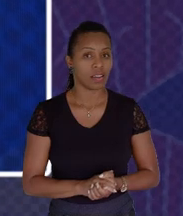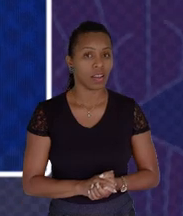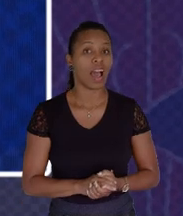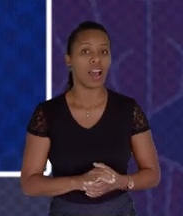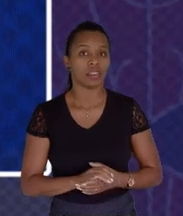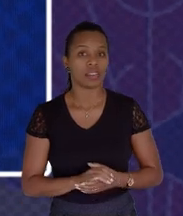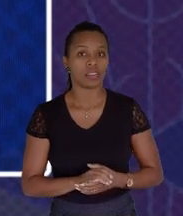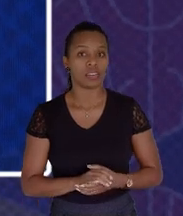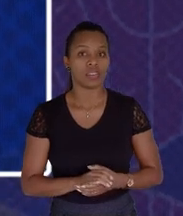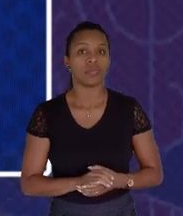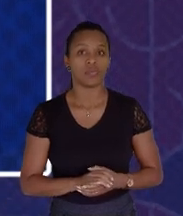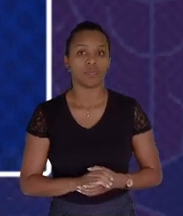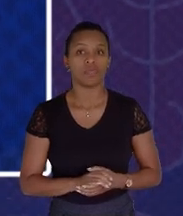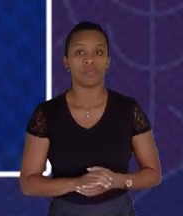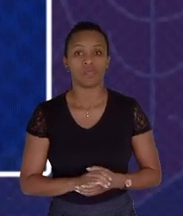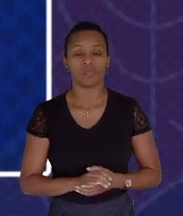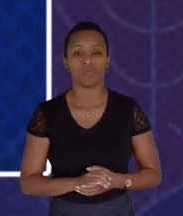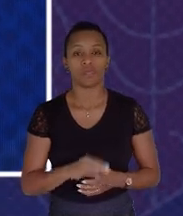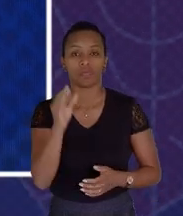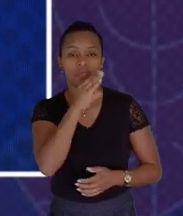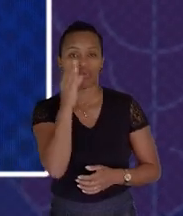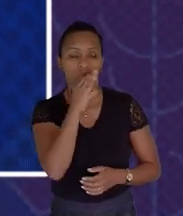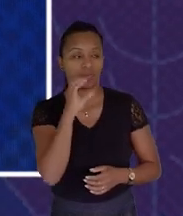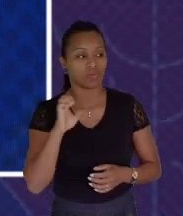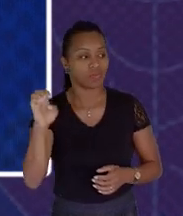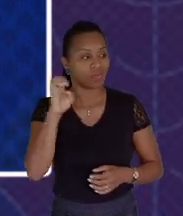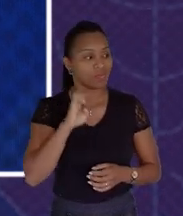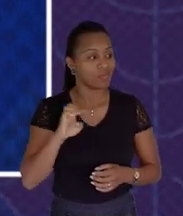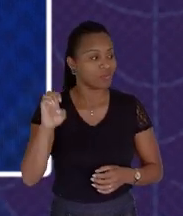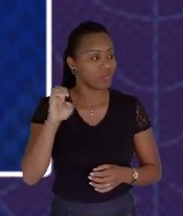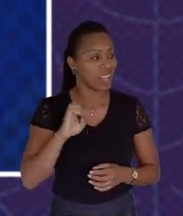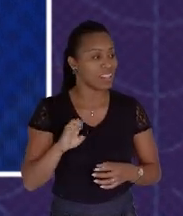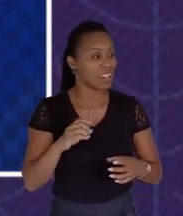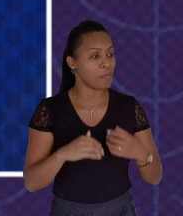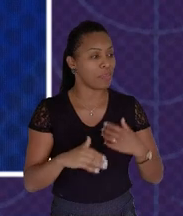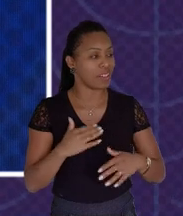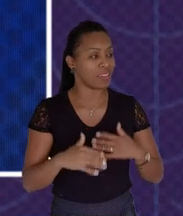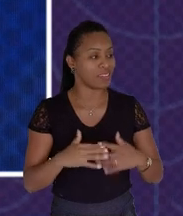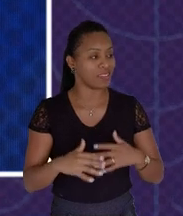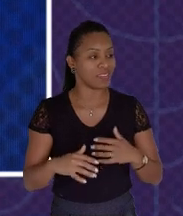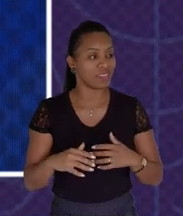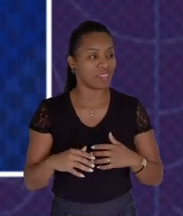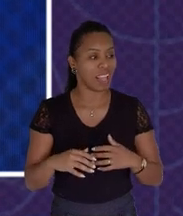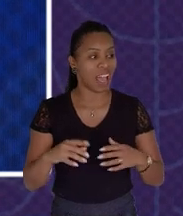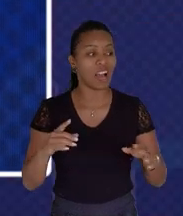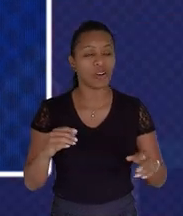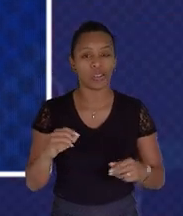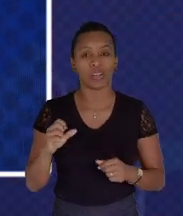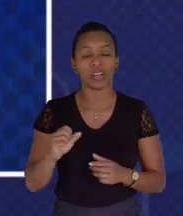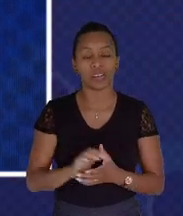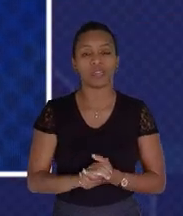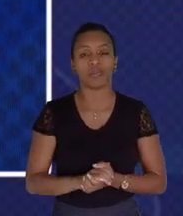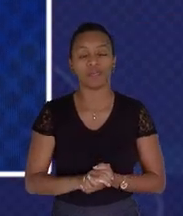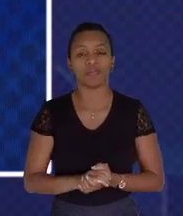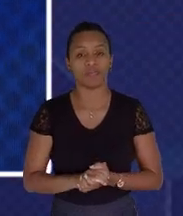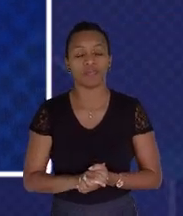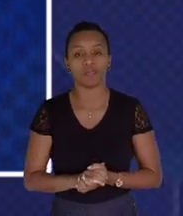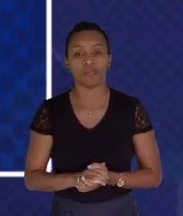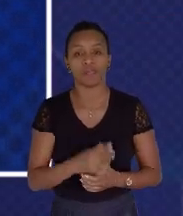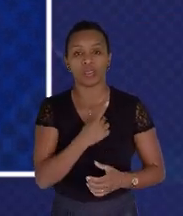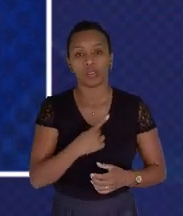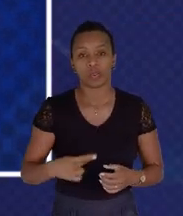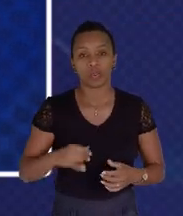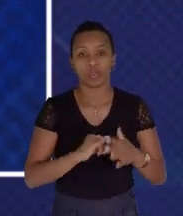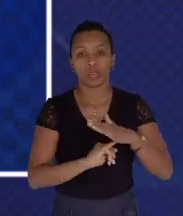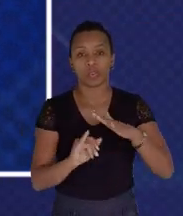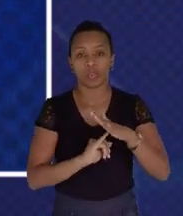e a eficiência. Agile tem definitivamente become a principal principal em design public policies e instituições na 21st